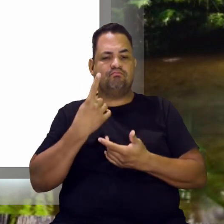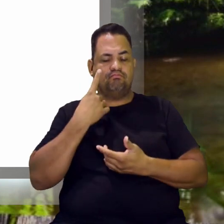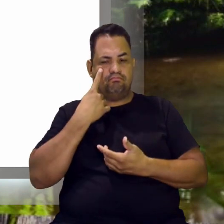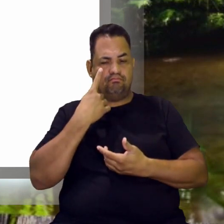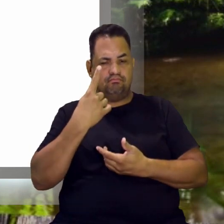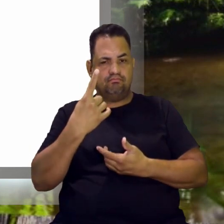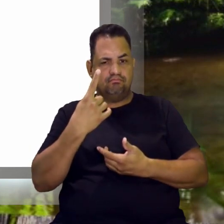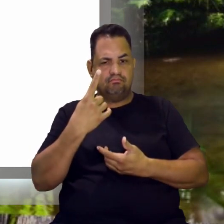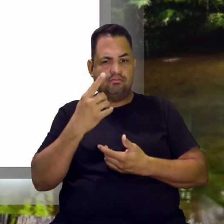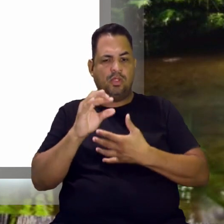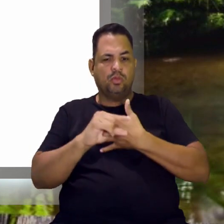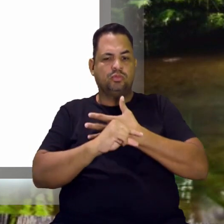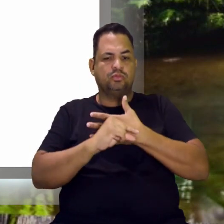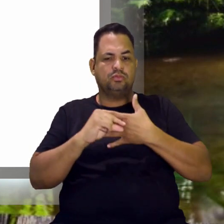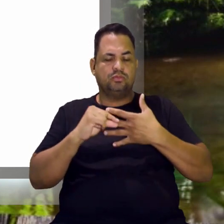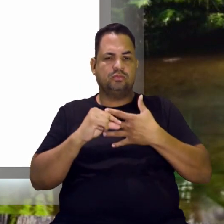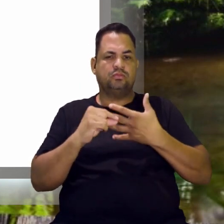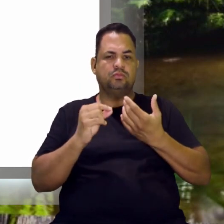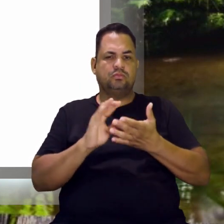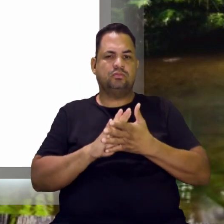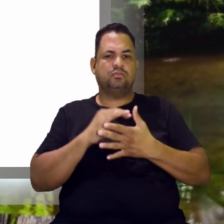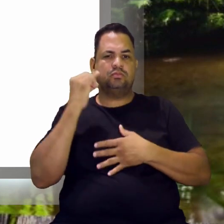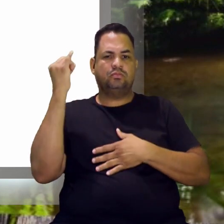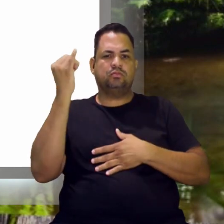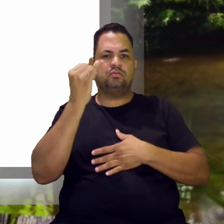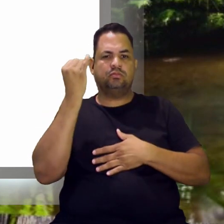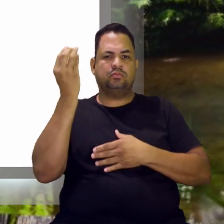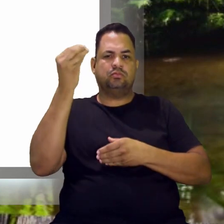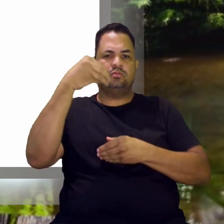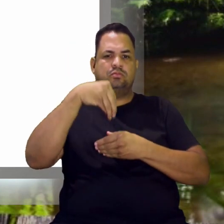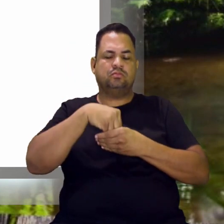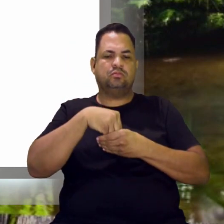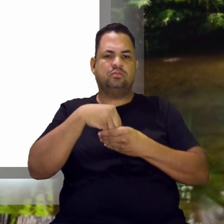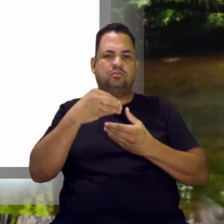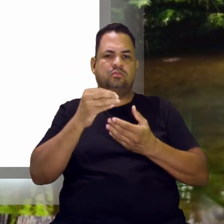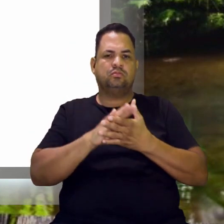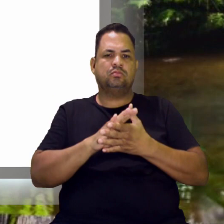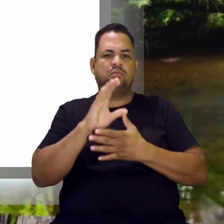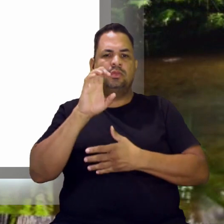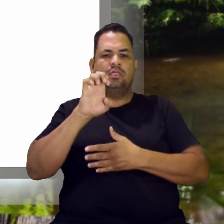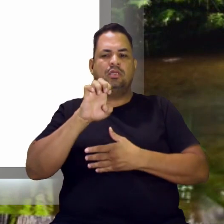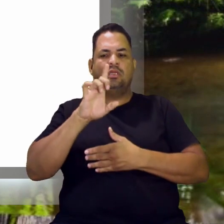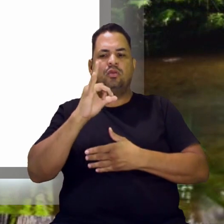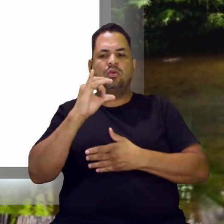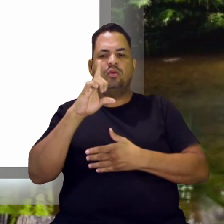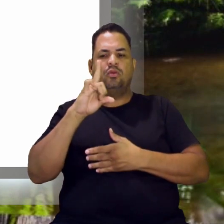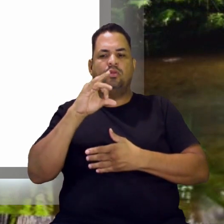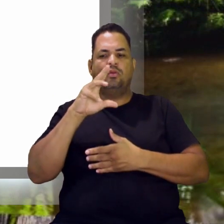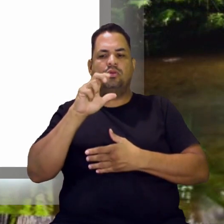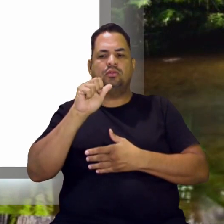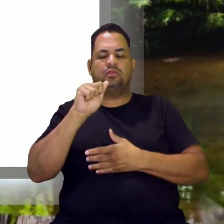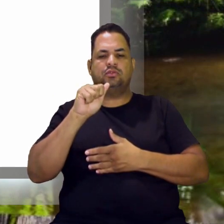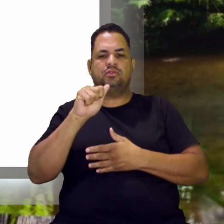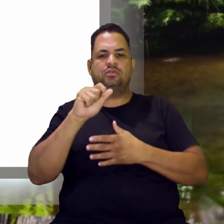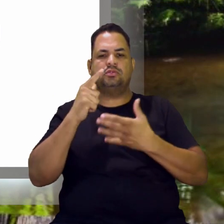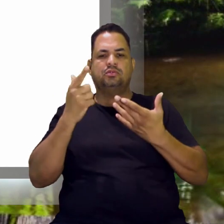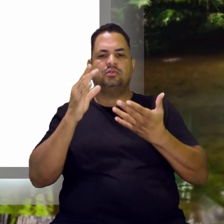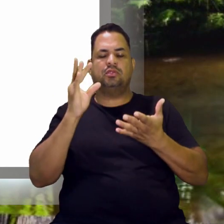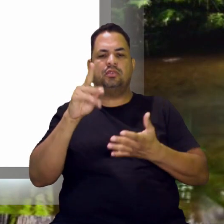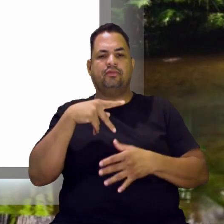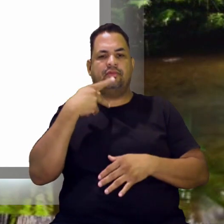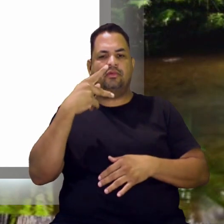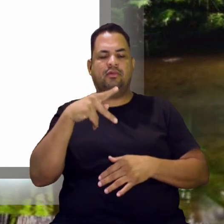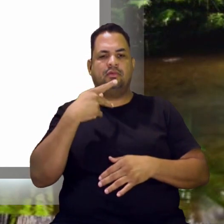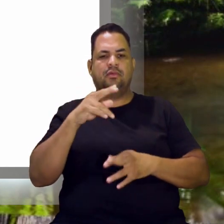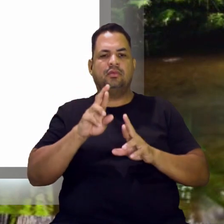por alguns autores que são importantes dentro da questão da ecologia, alguns autores